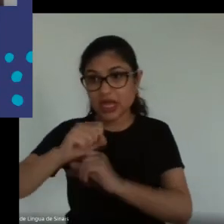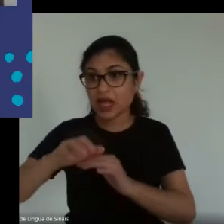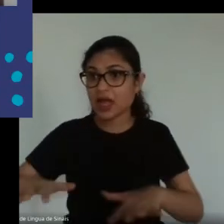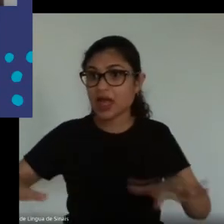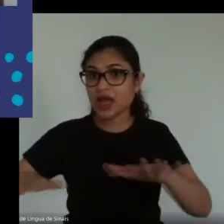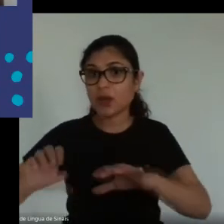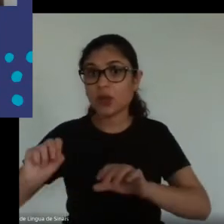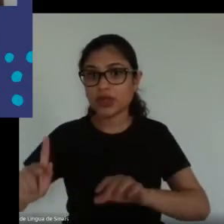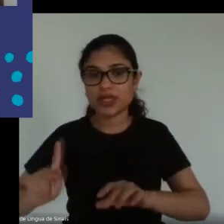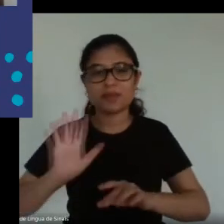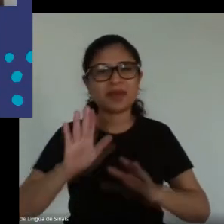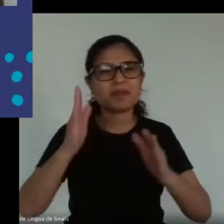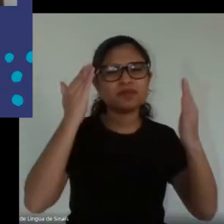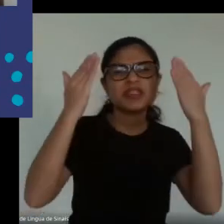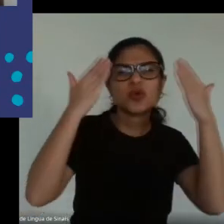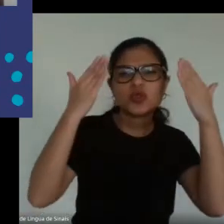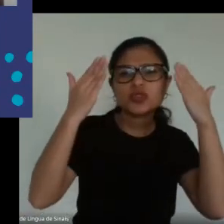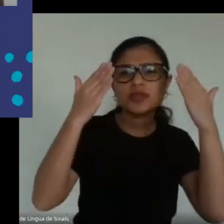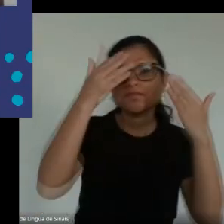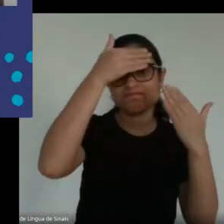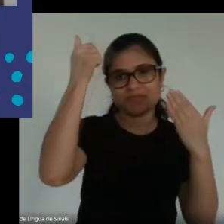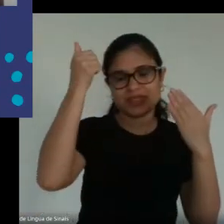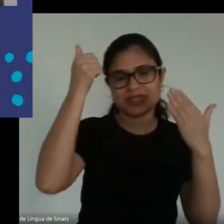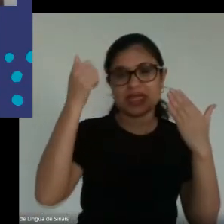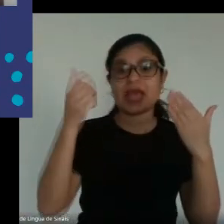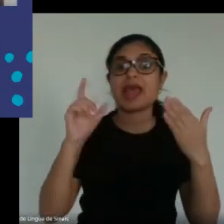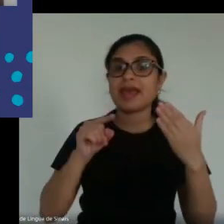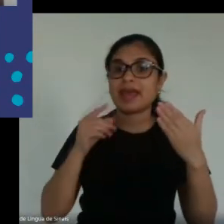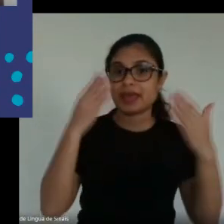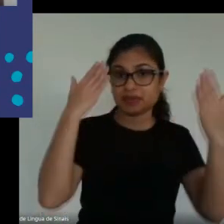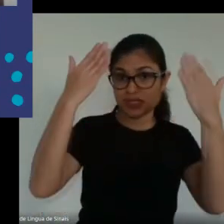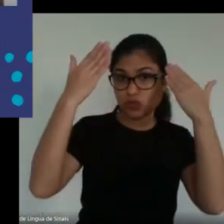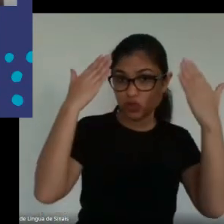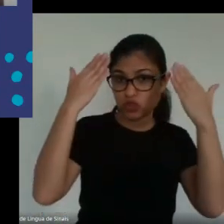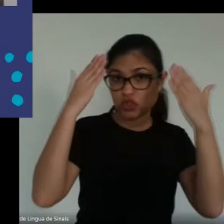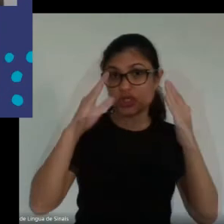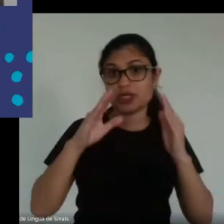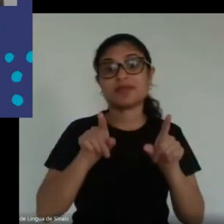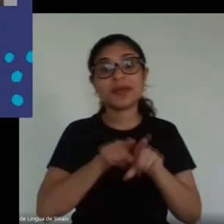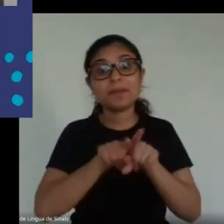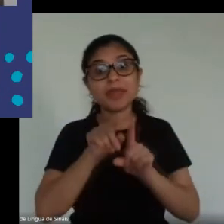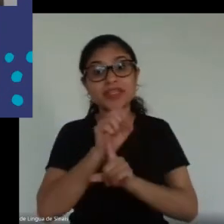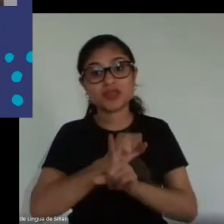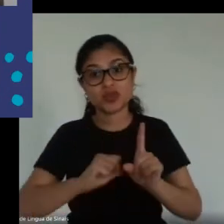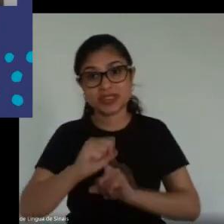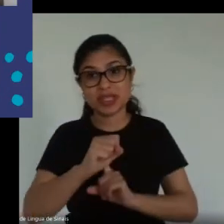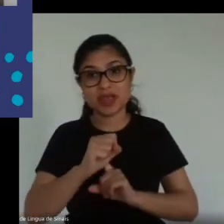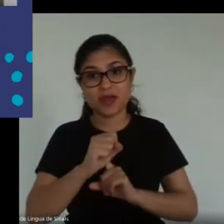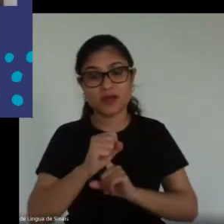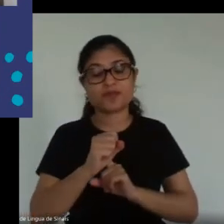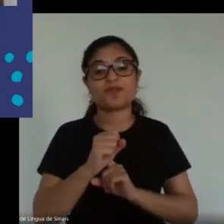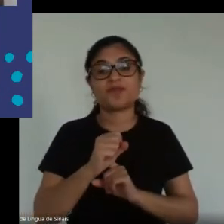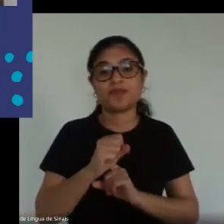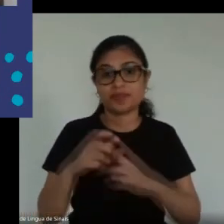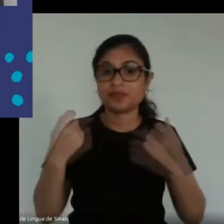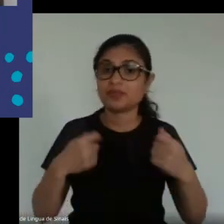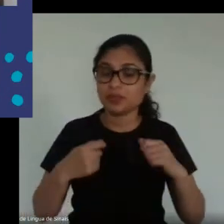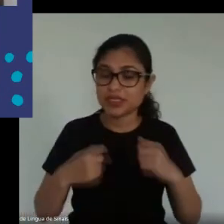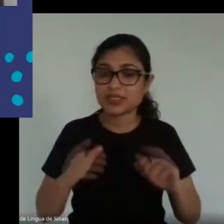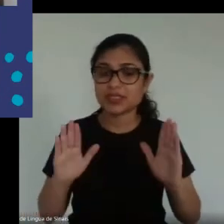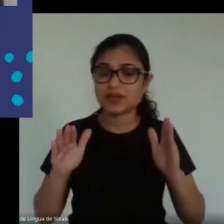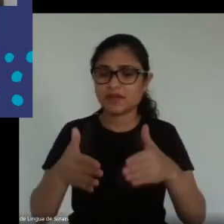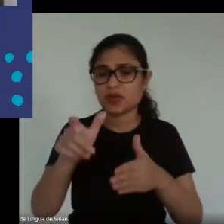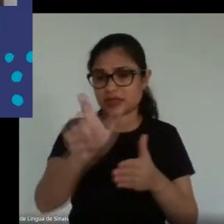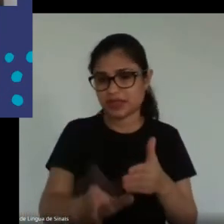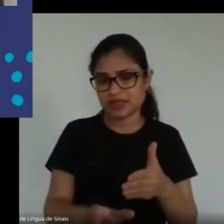é psicologia social. É foco, sim, primeiro no ambiente, nas questões sociais, mas eu também tenho que focar nessa